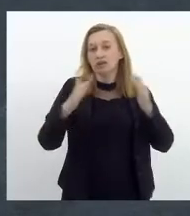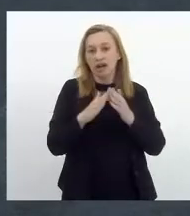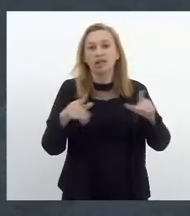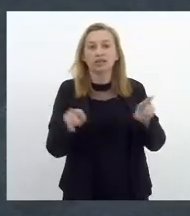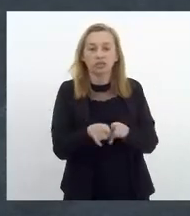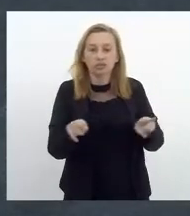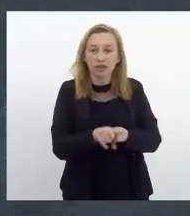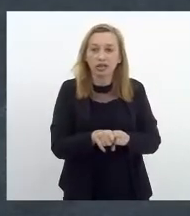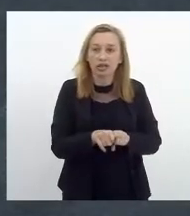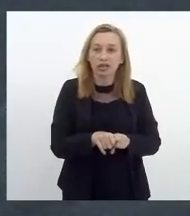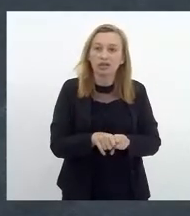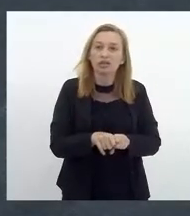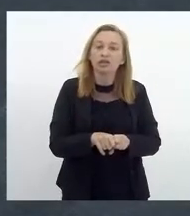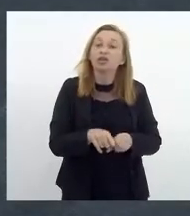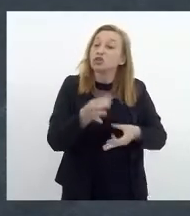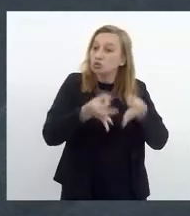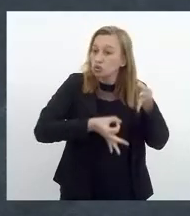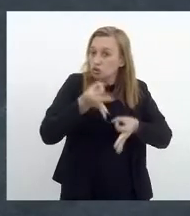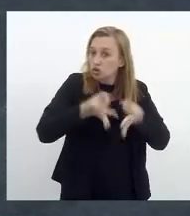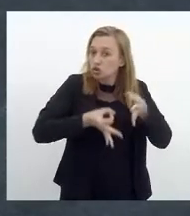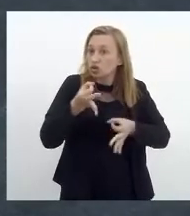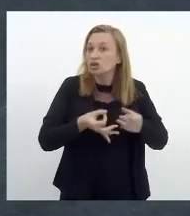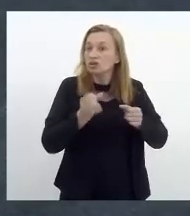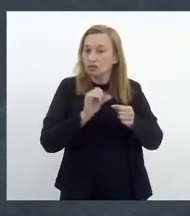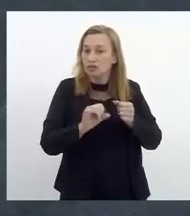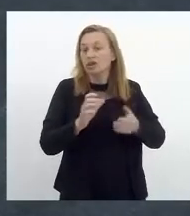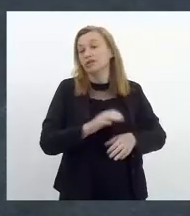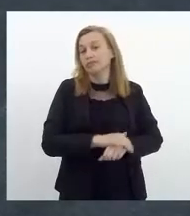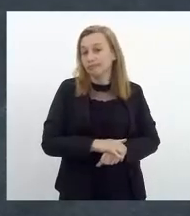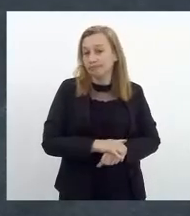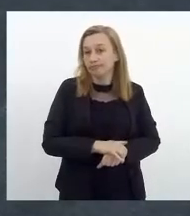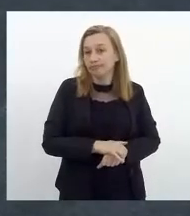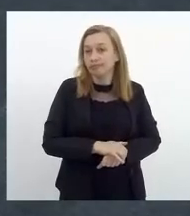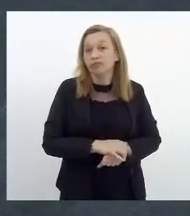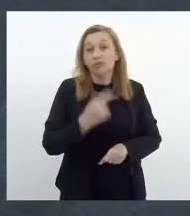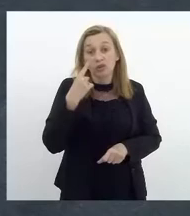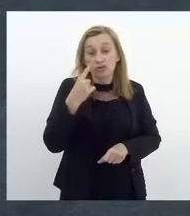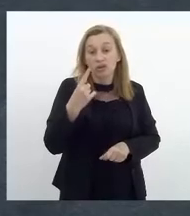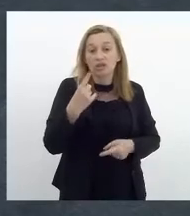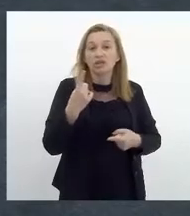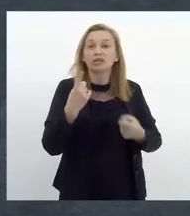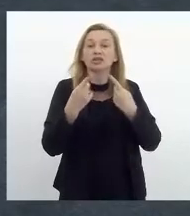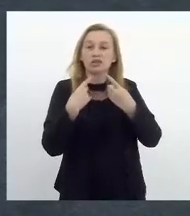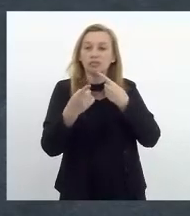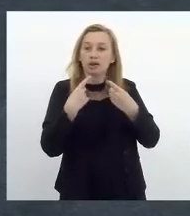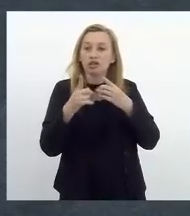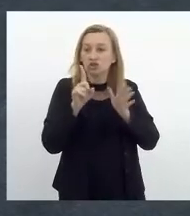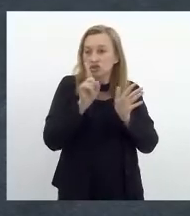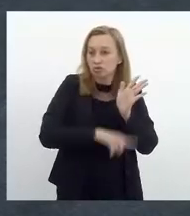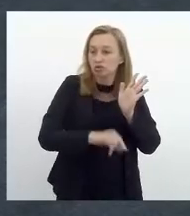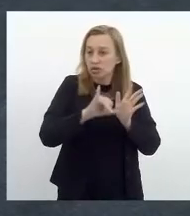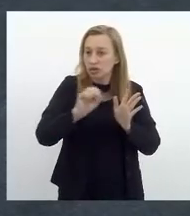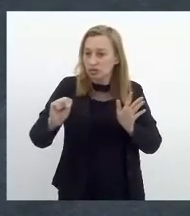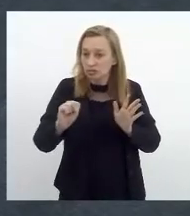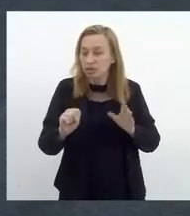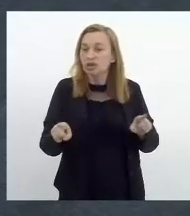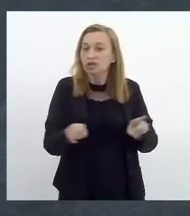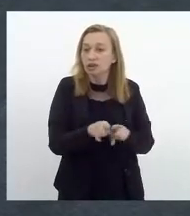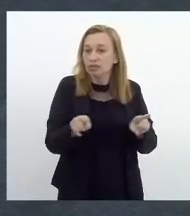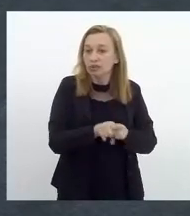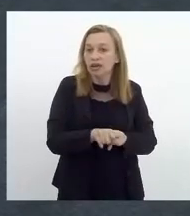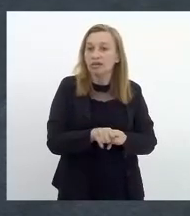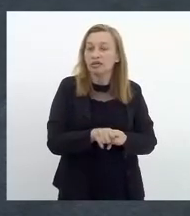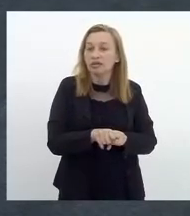também faz justiça quando prevê esse debate de redução do ICMS e mais